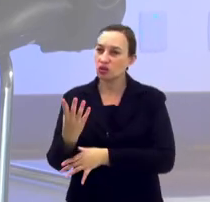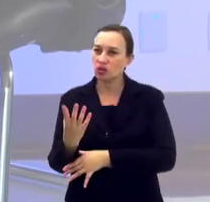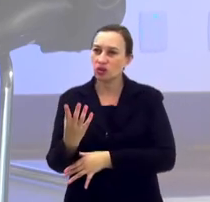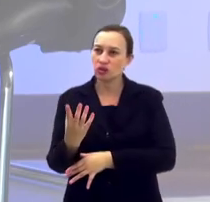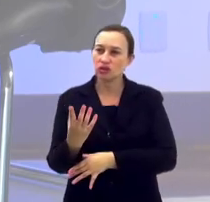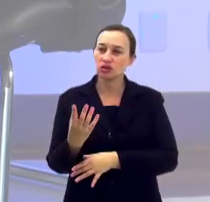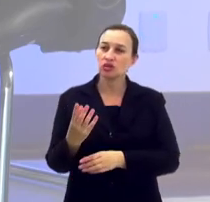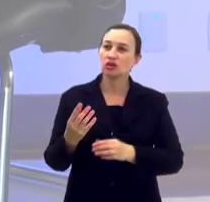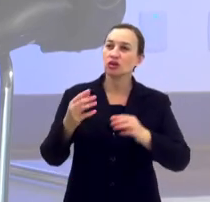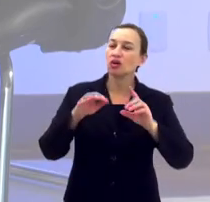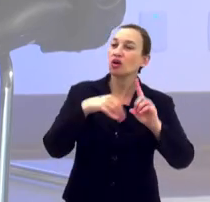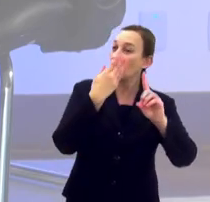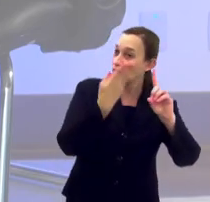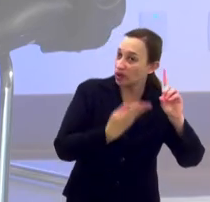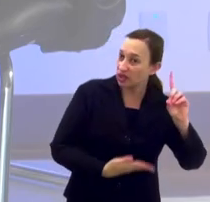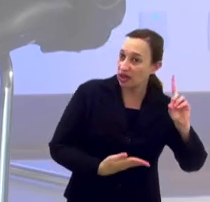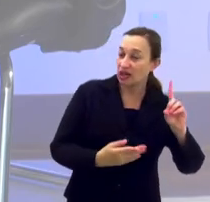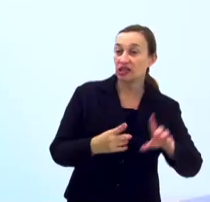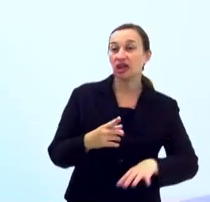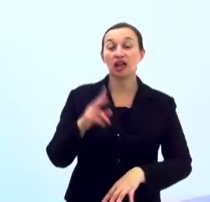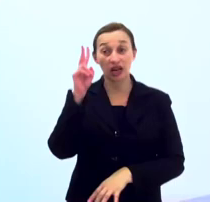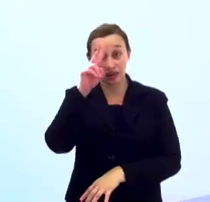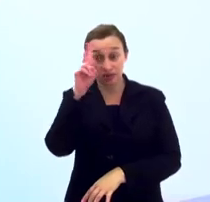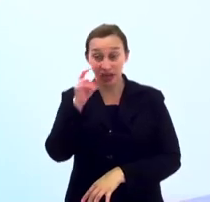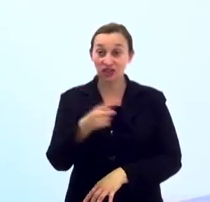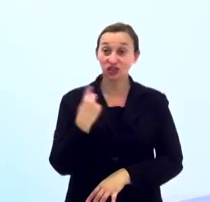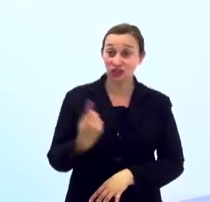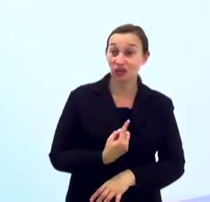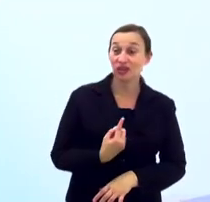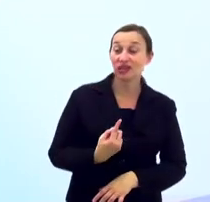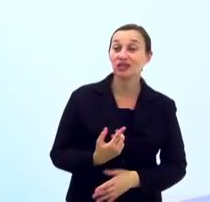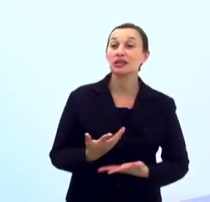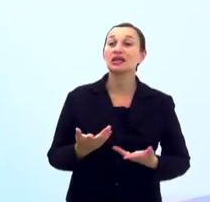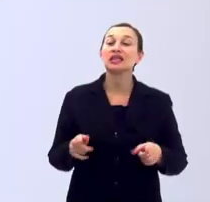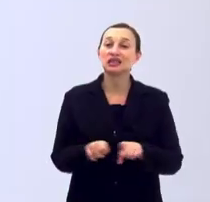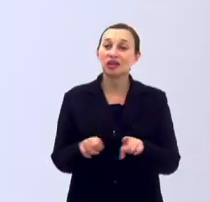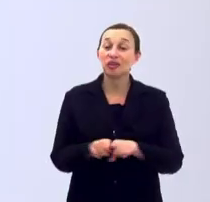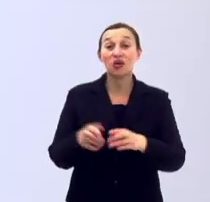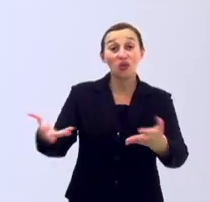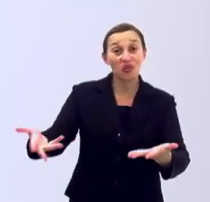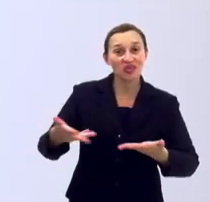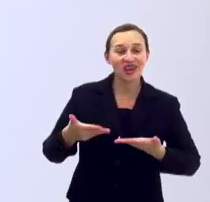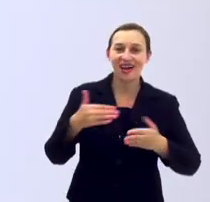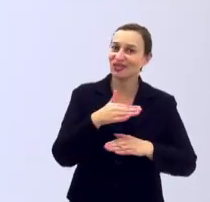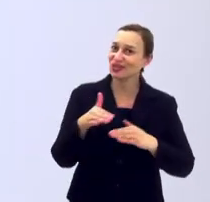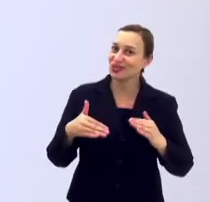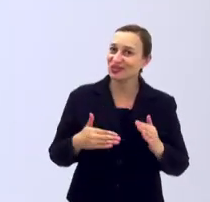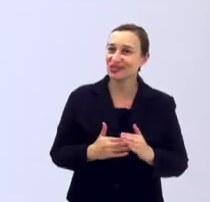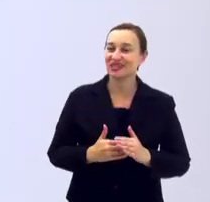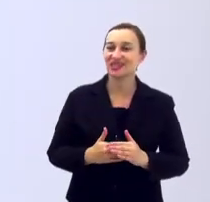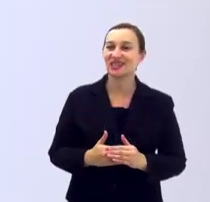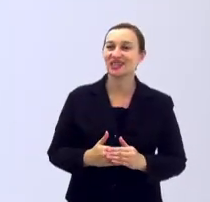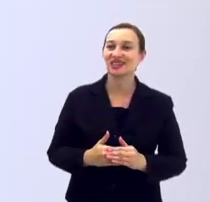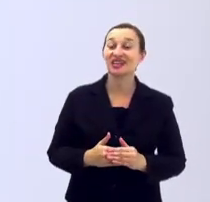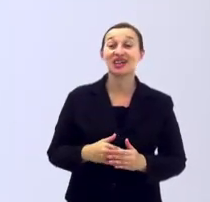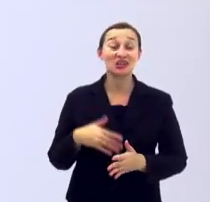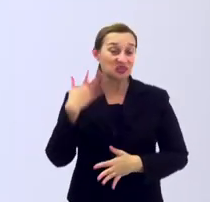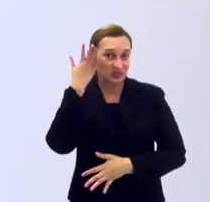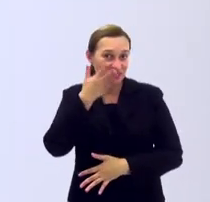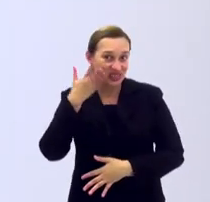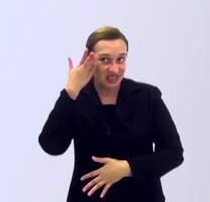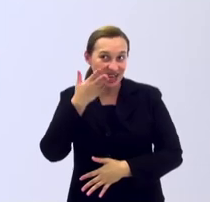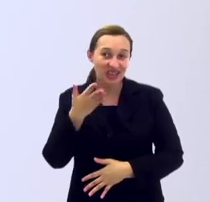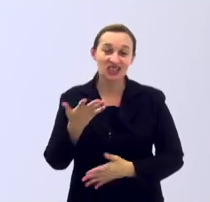sempre uma homenagem a isso, a lembrança das vítimas. Isso eu queria deixar claro. E também convidar a todos. A